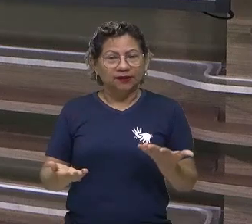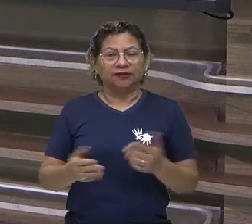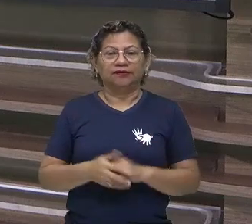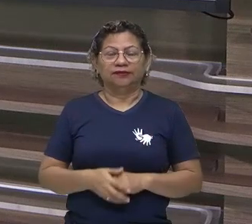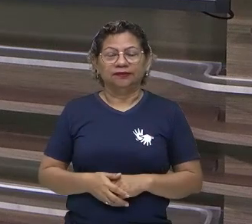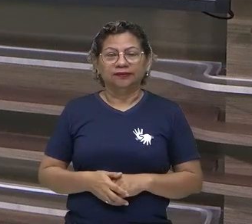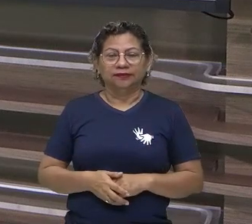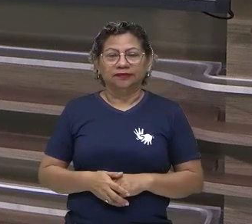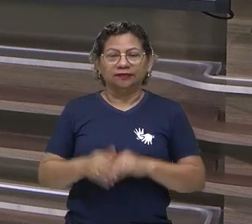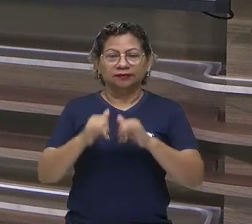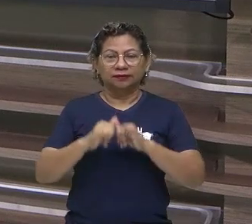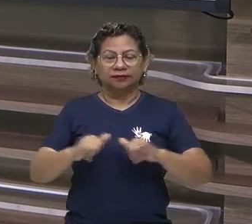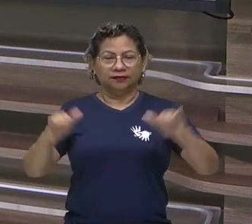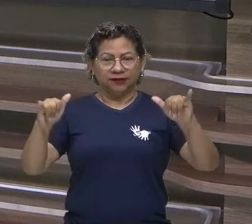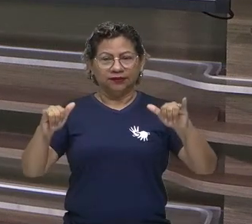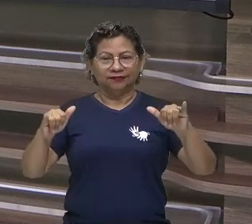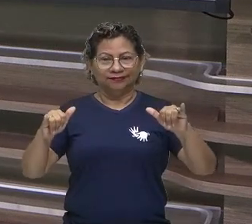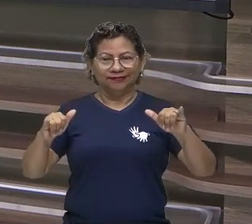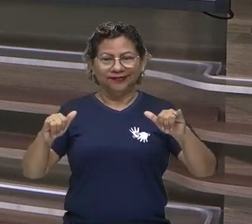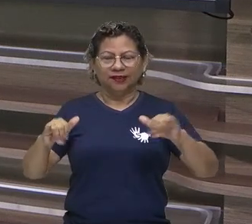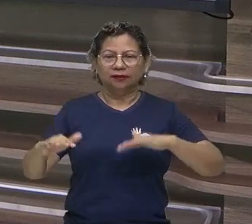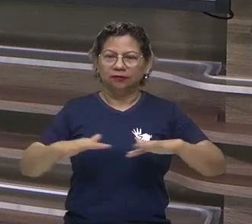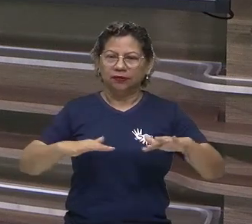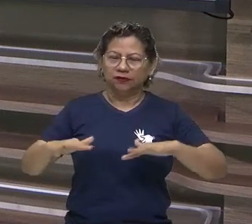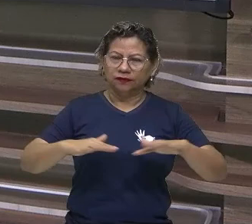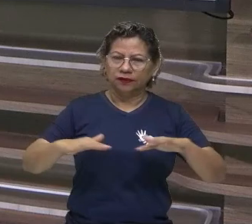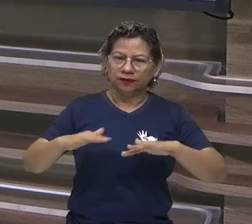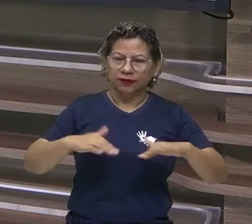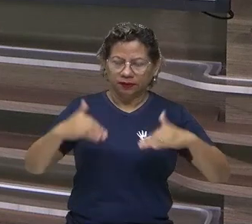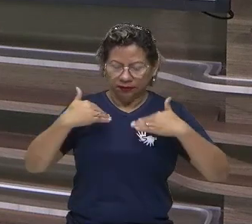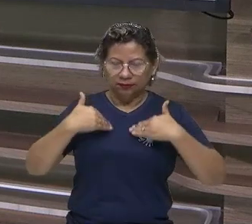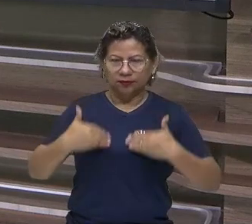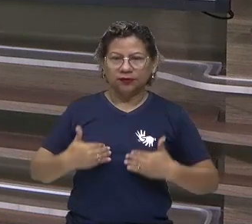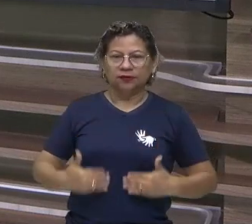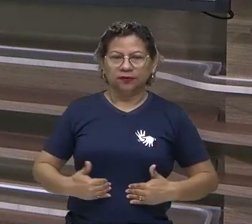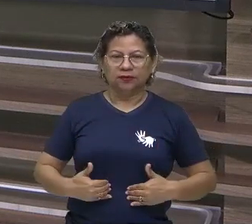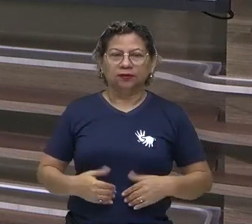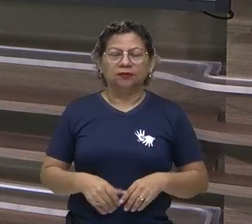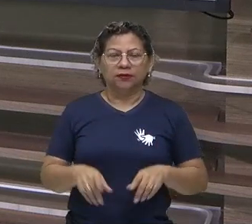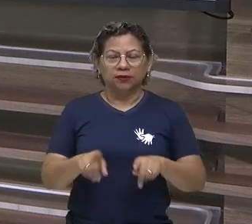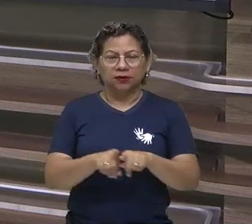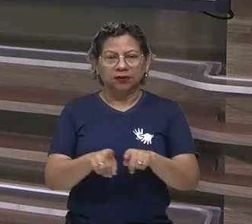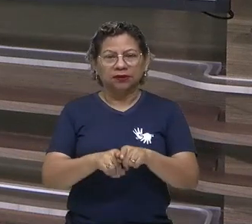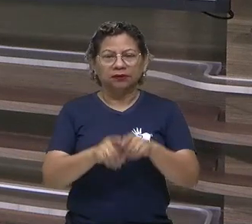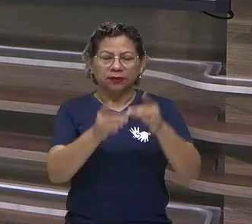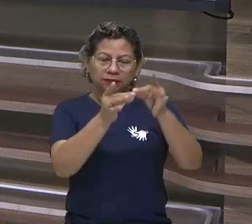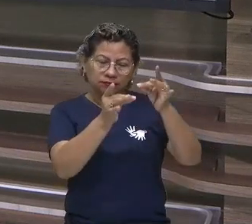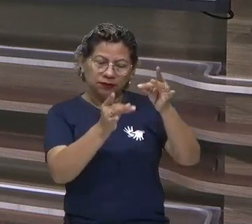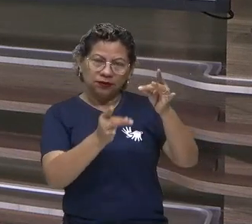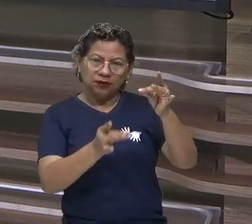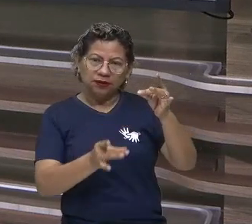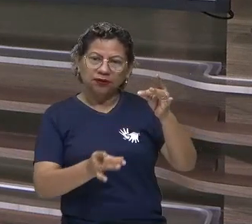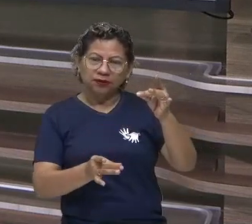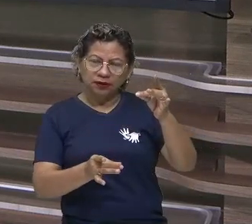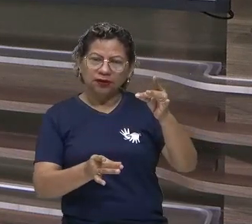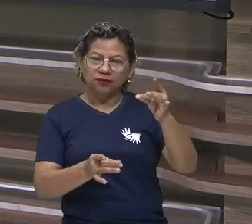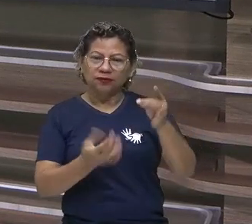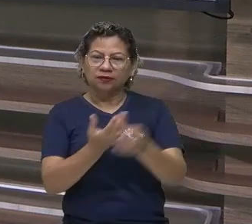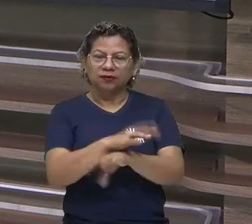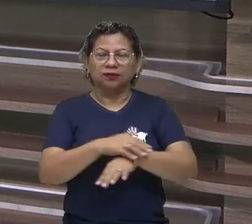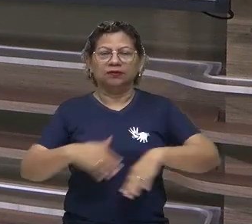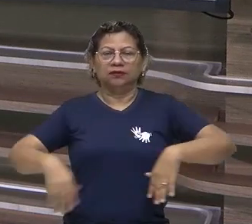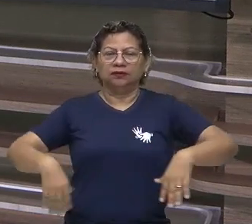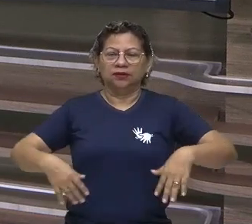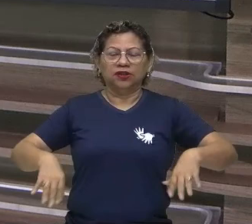vocês sobre o sistema locomotor que realiza ali diversos movimentos só que falamos com mais detalhes sobre o sistema esquelético